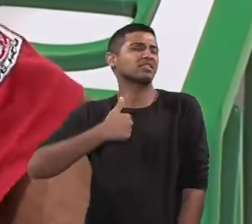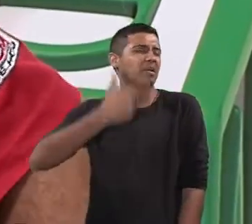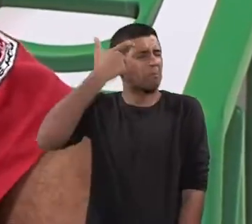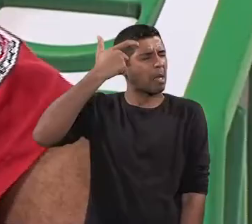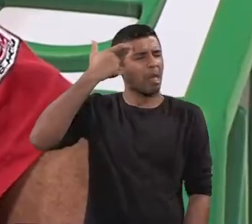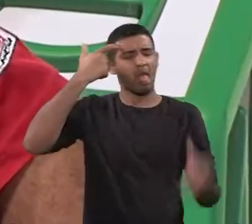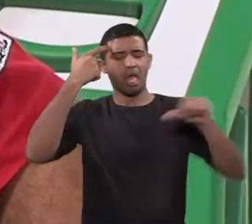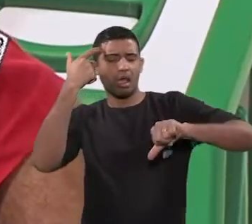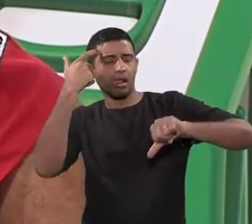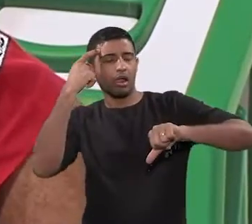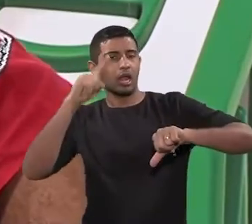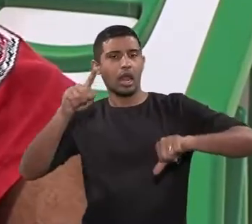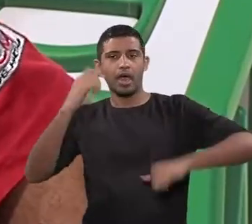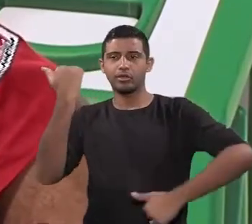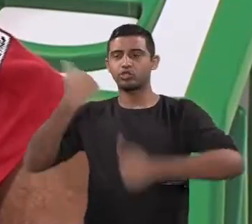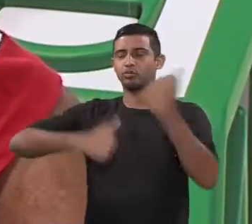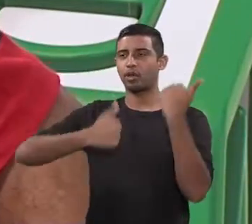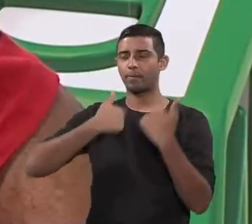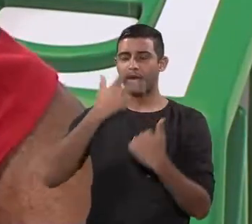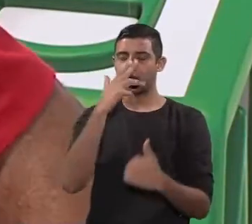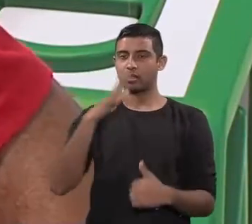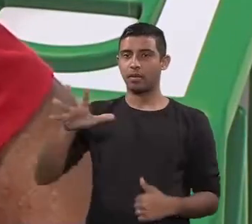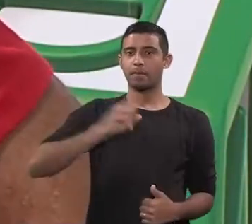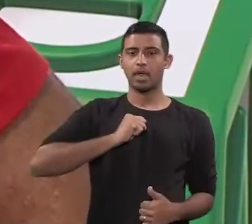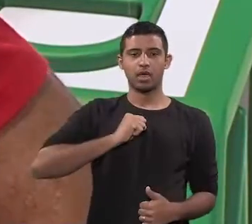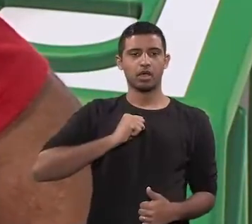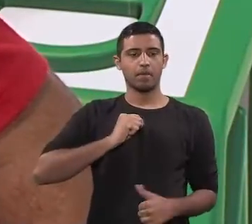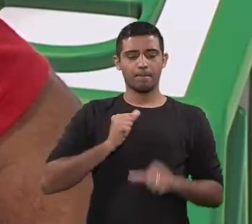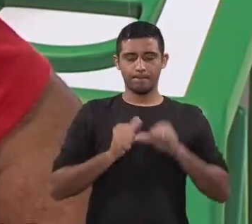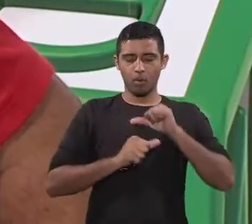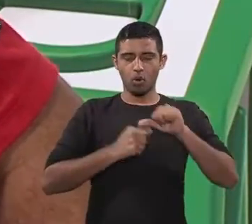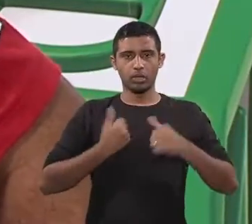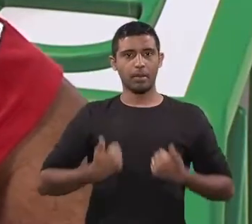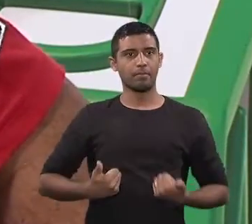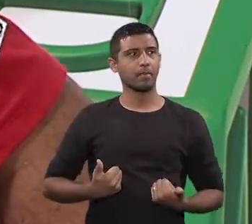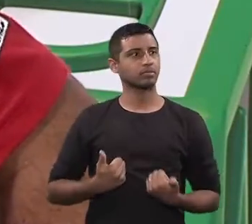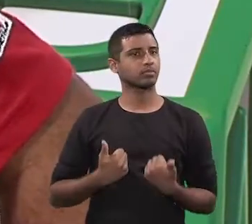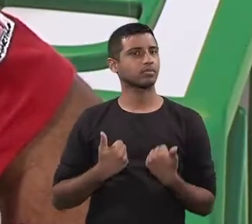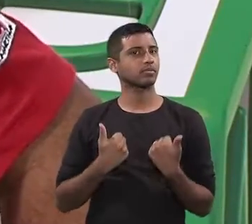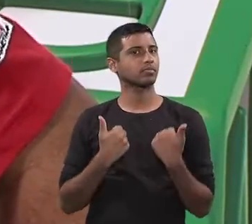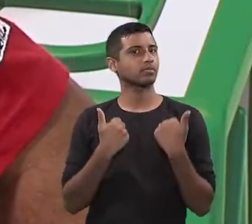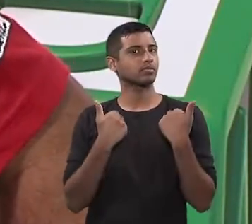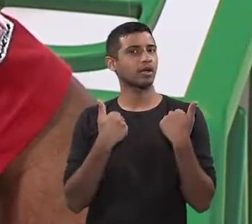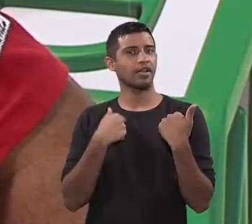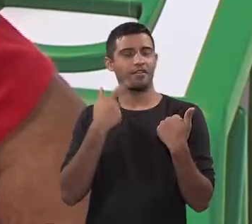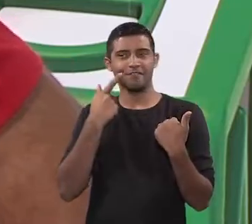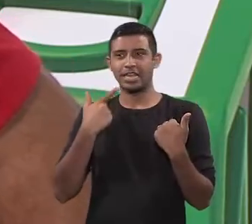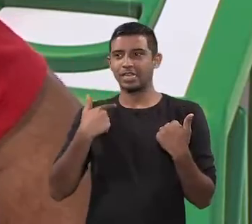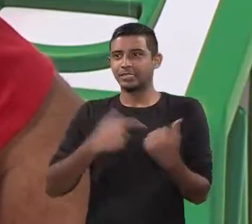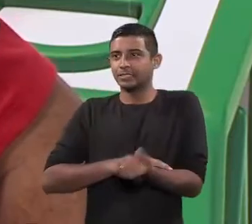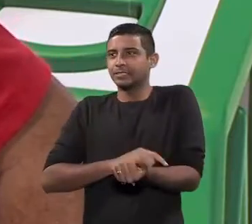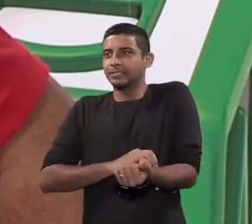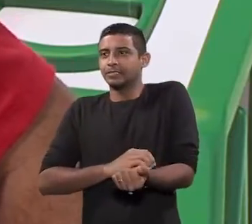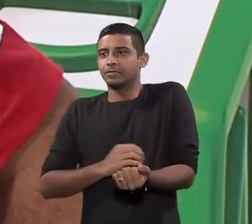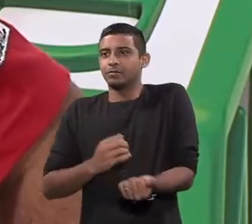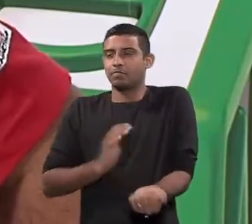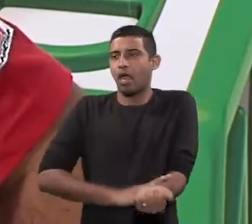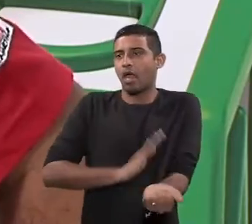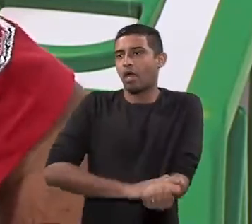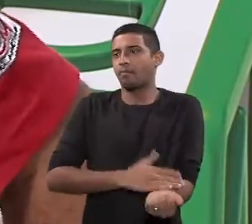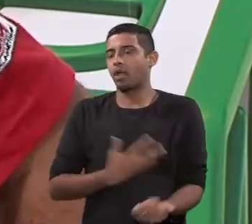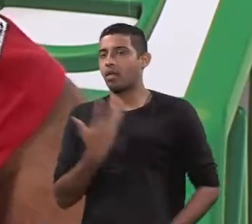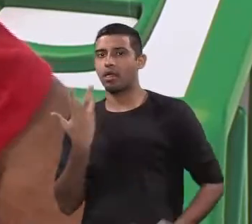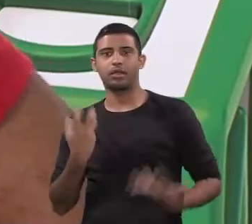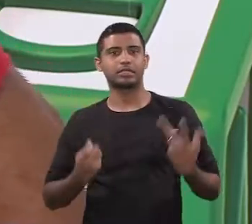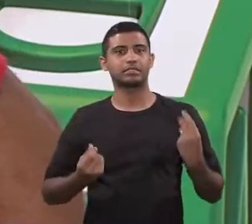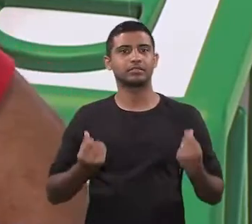momento que o esporte passa a gerar nele esse prazer, ele com aquela adrenalina do esporte, com aquela satisfação que o esporte gera, e